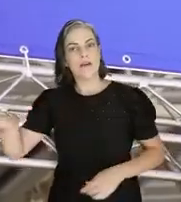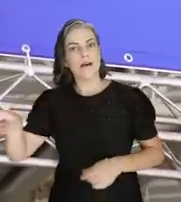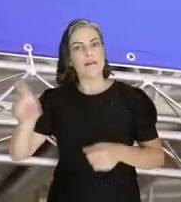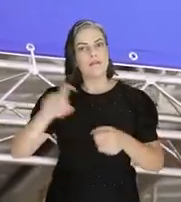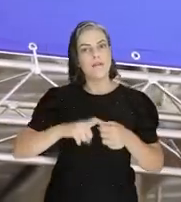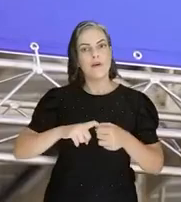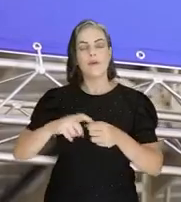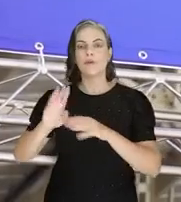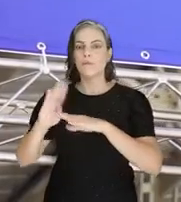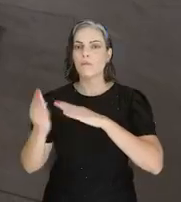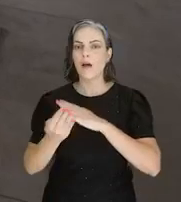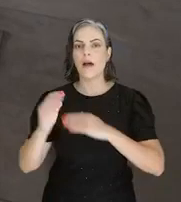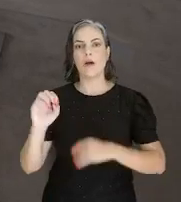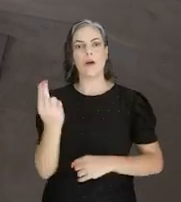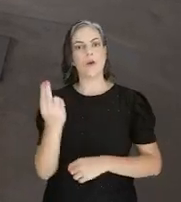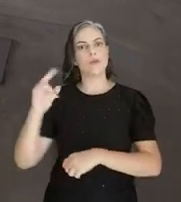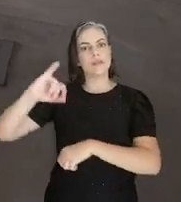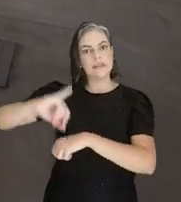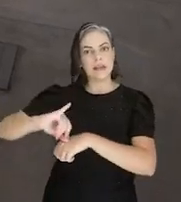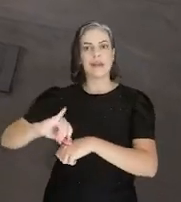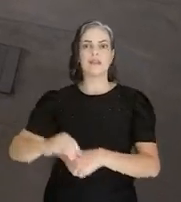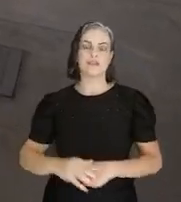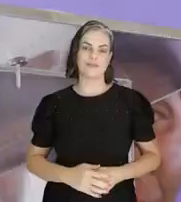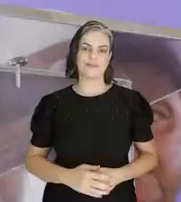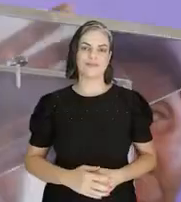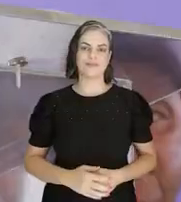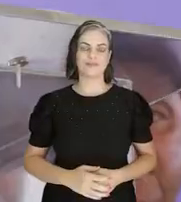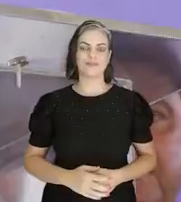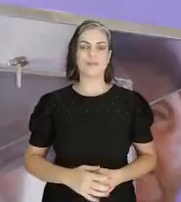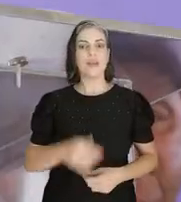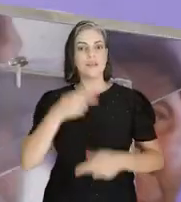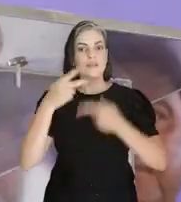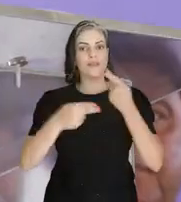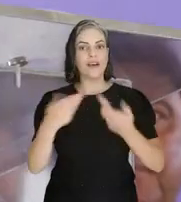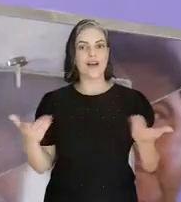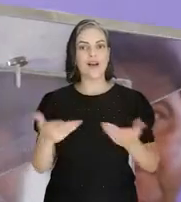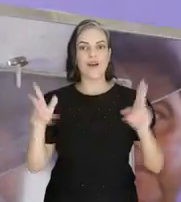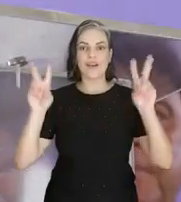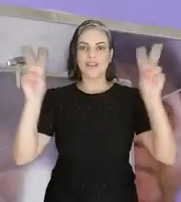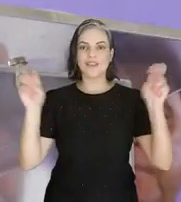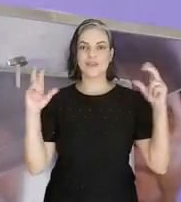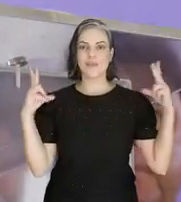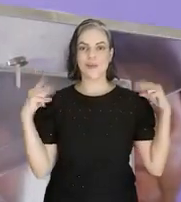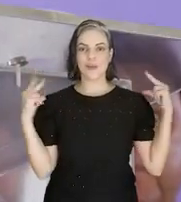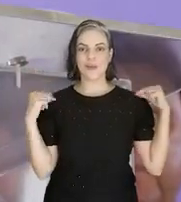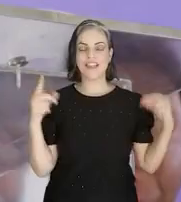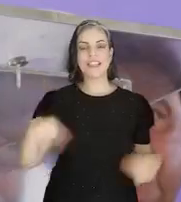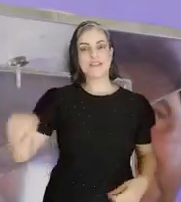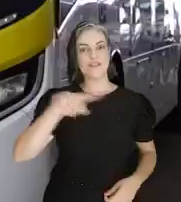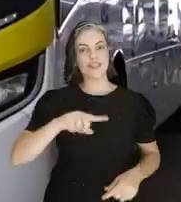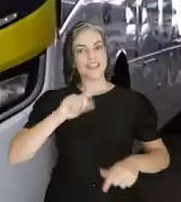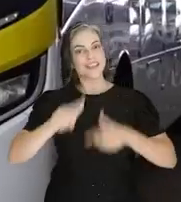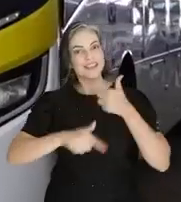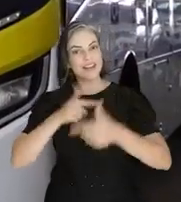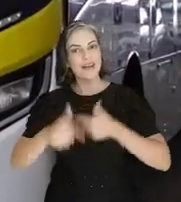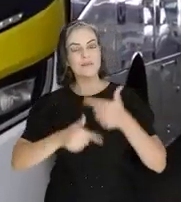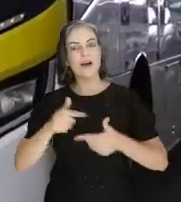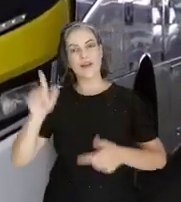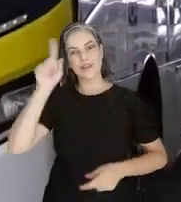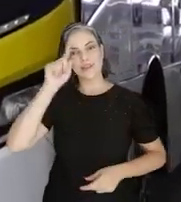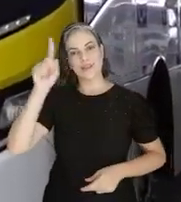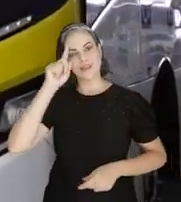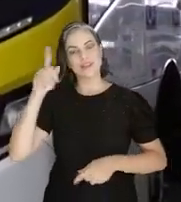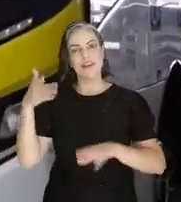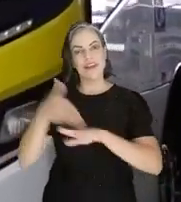mesmo para o centro, né? Eu quero falar dos motoristas. Cada motorista, quando ele sai para trabalhar, quando ele entra